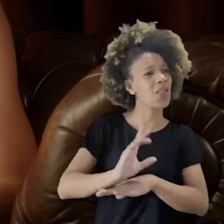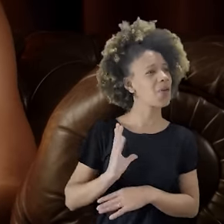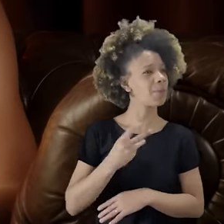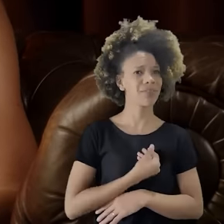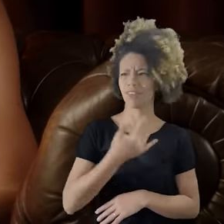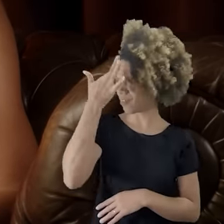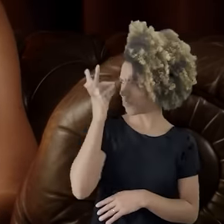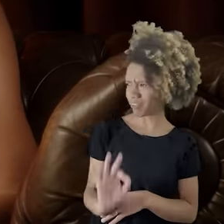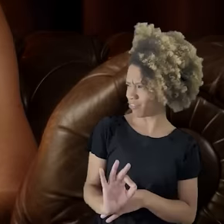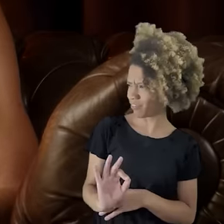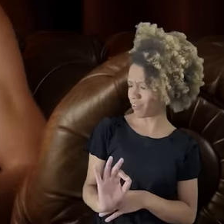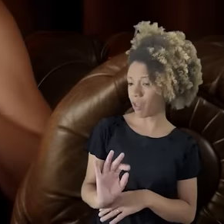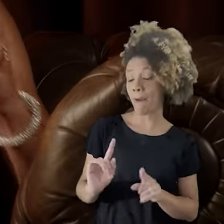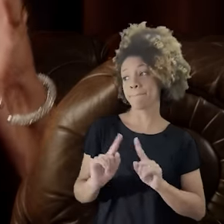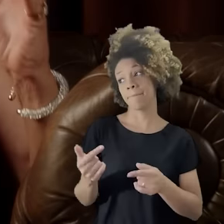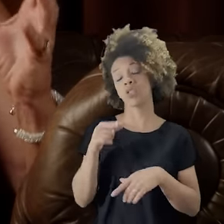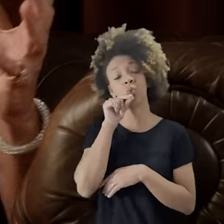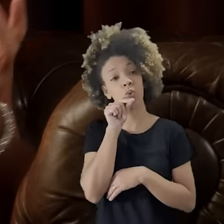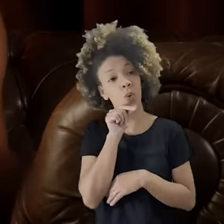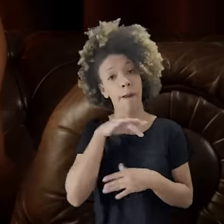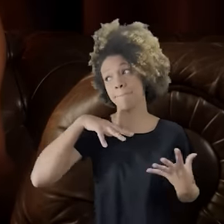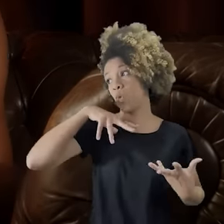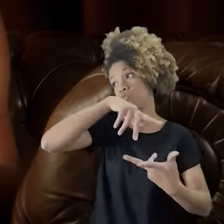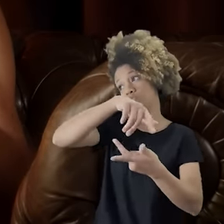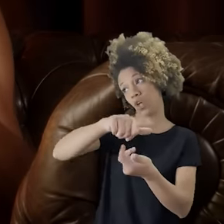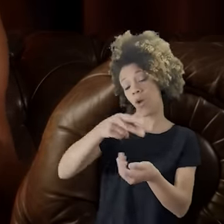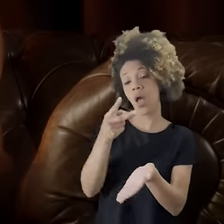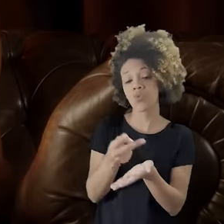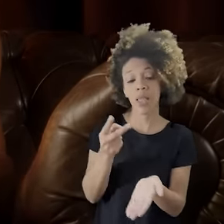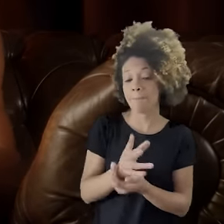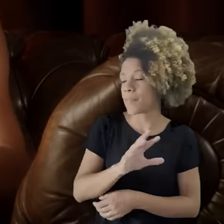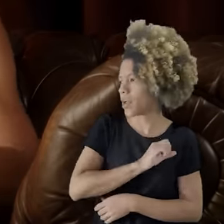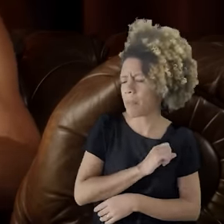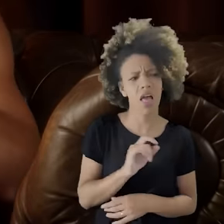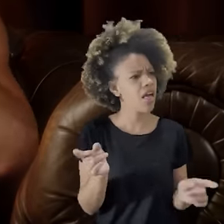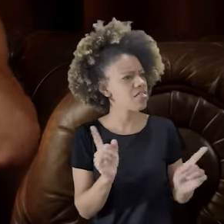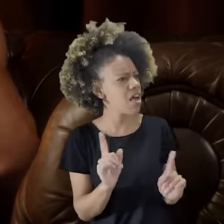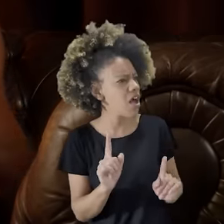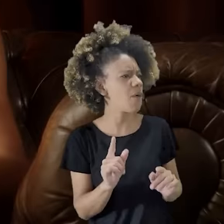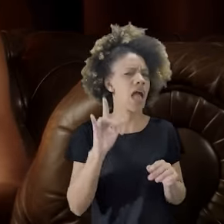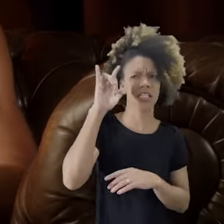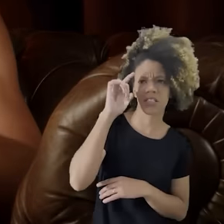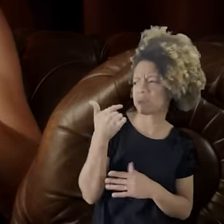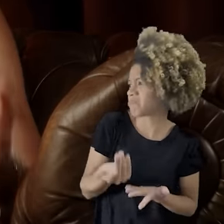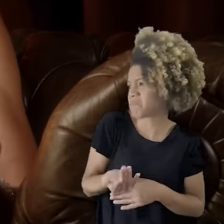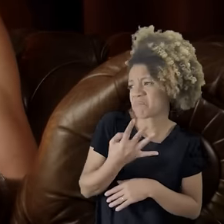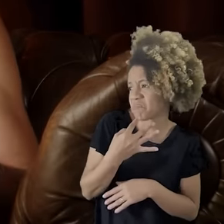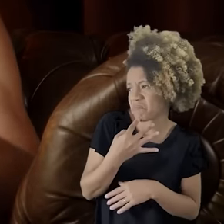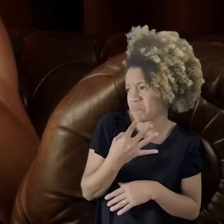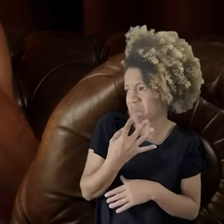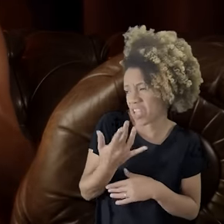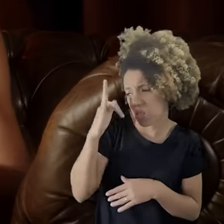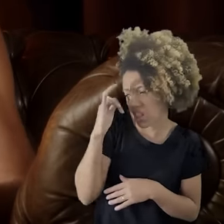TRANS e eu não entendia mas só que como Twitter é uma rede mundial e eu sempre amei eu pensava falava não é Instagram e eu não conhecia